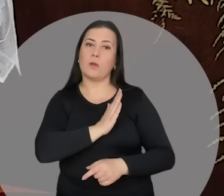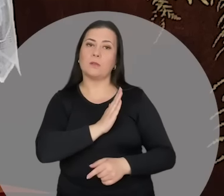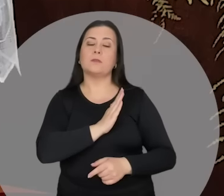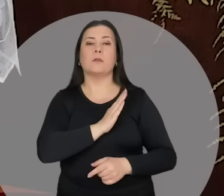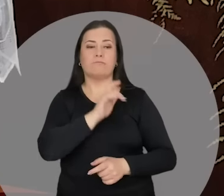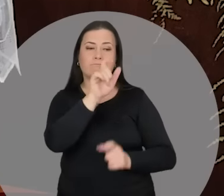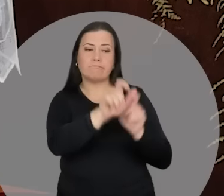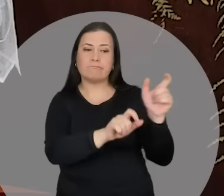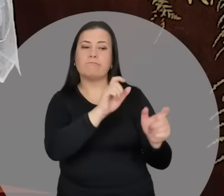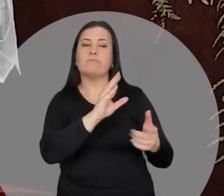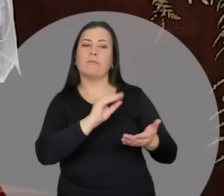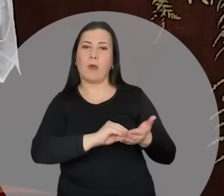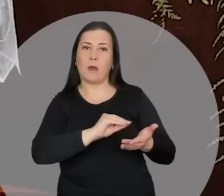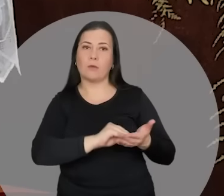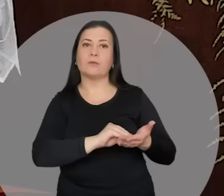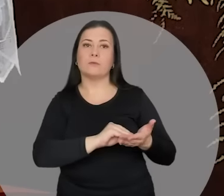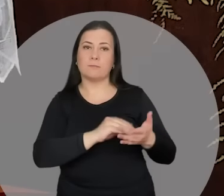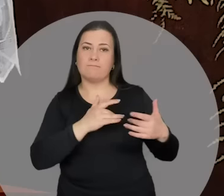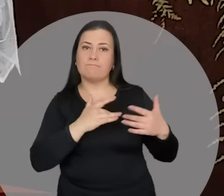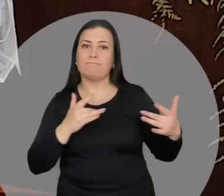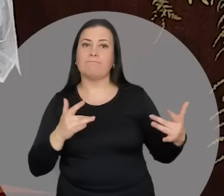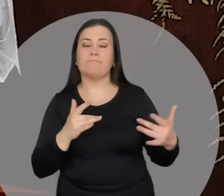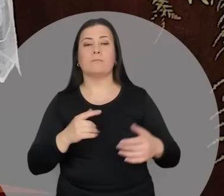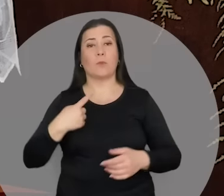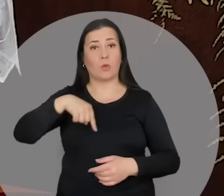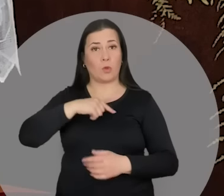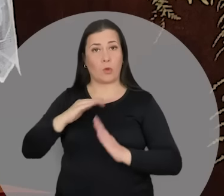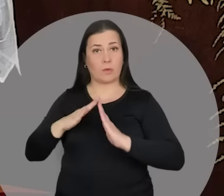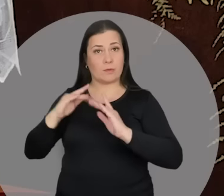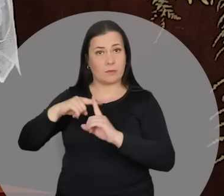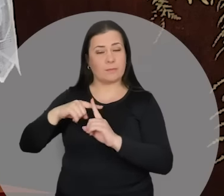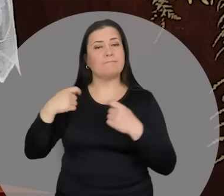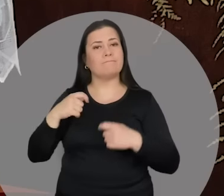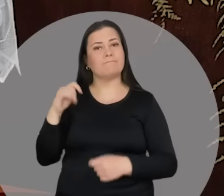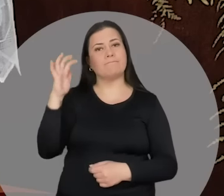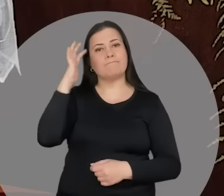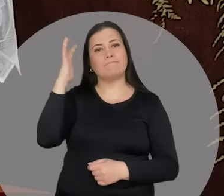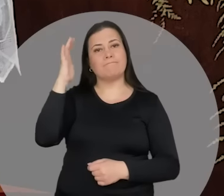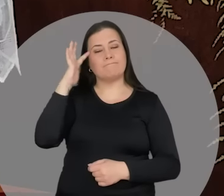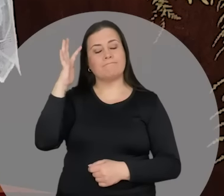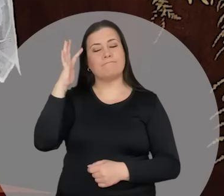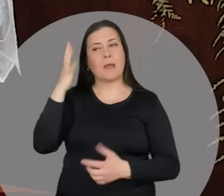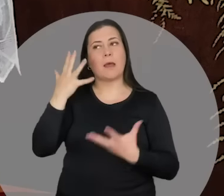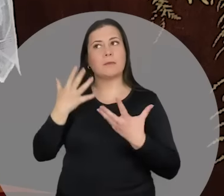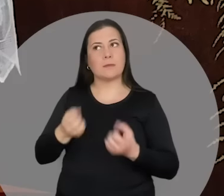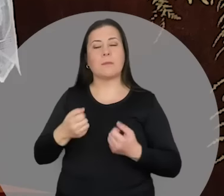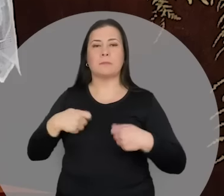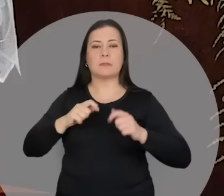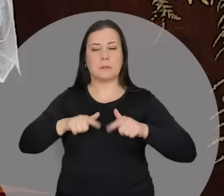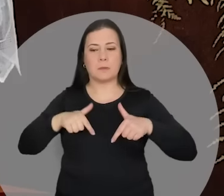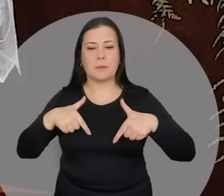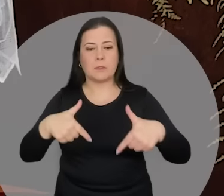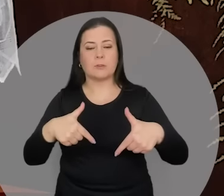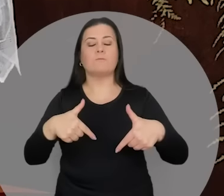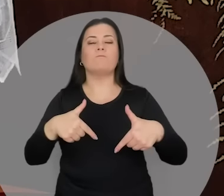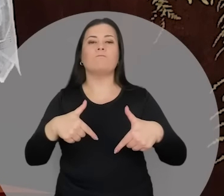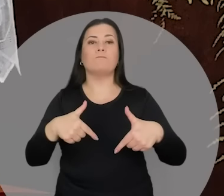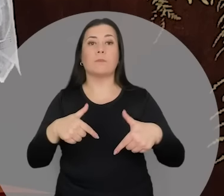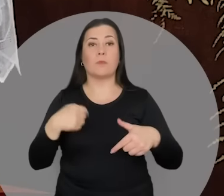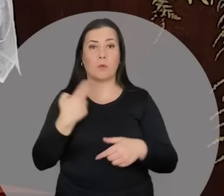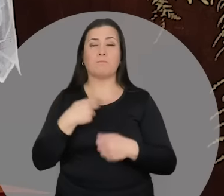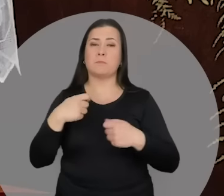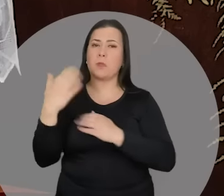precisamos reconhecer que é necessário refletir e agir. E para isso, precisamos da ajuda